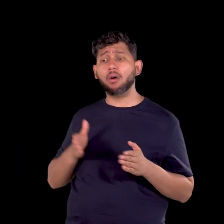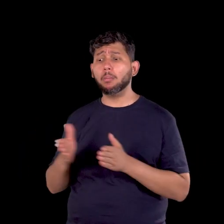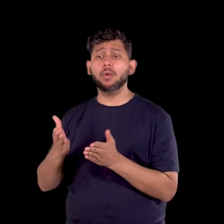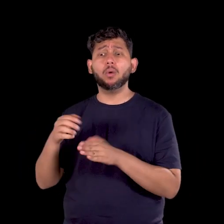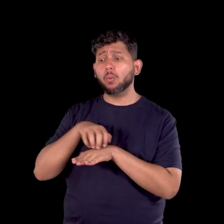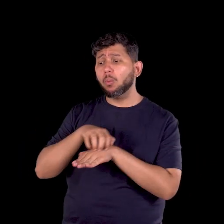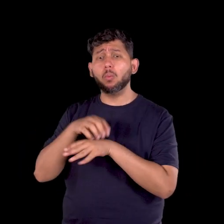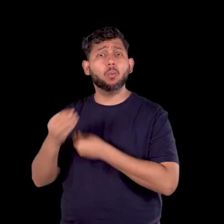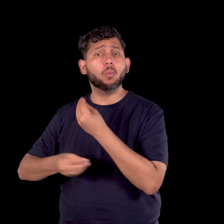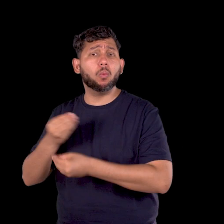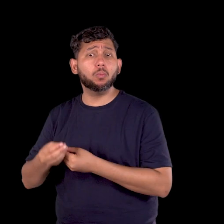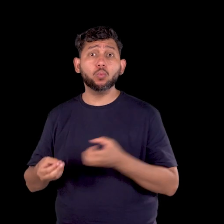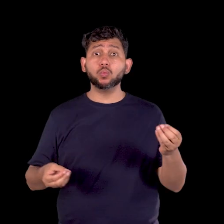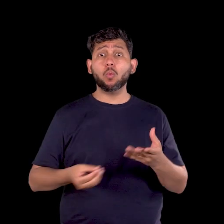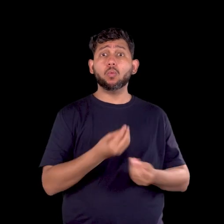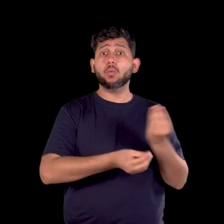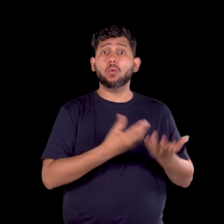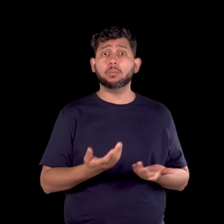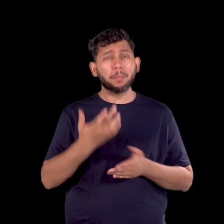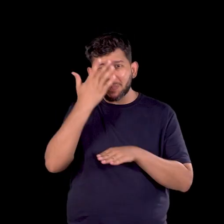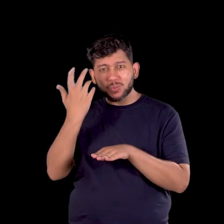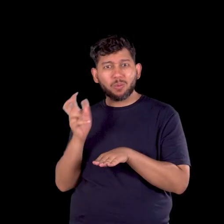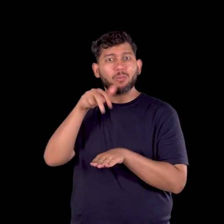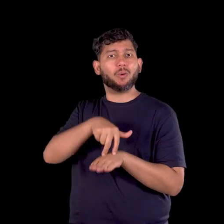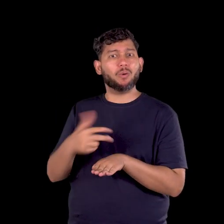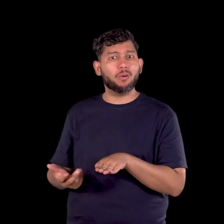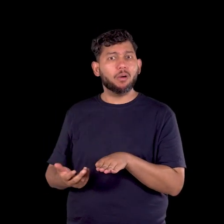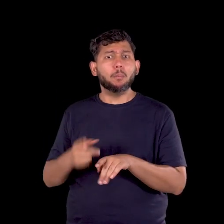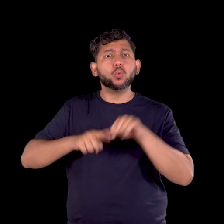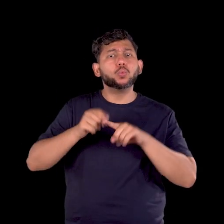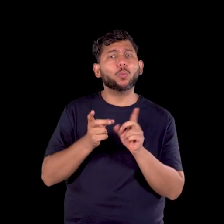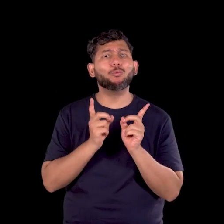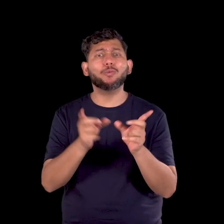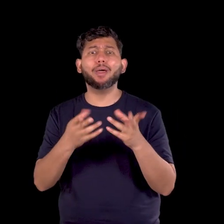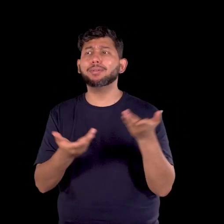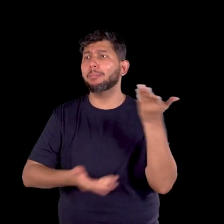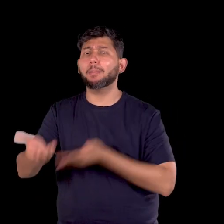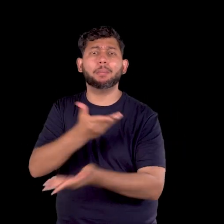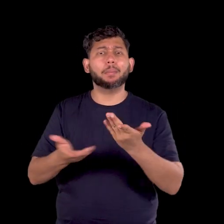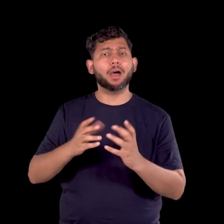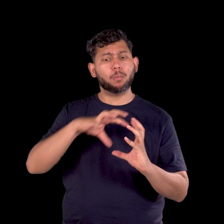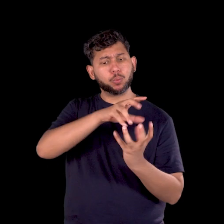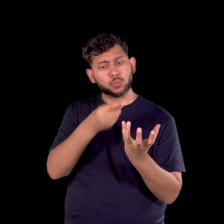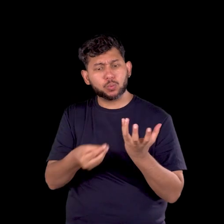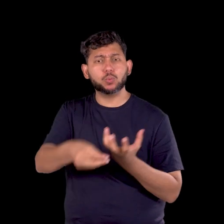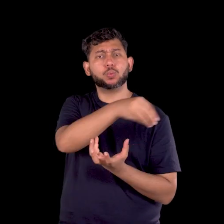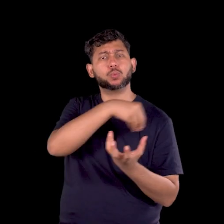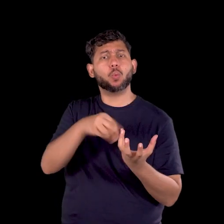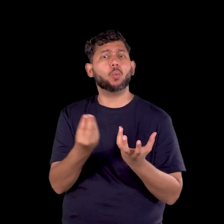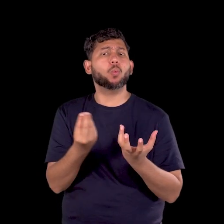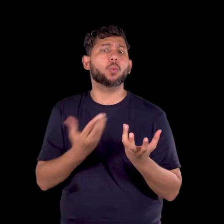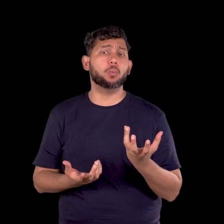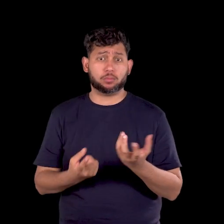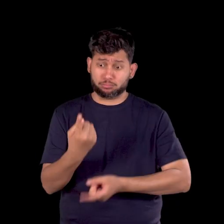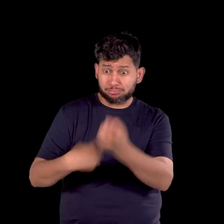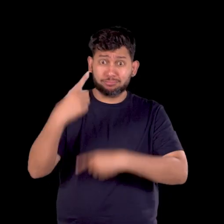a debater em sala de aula a importância dos caminhos novos e antigos, dos modais de transporte de carga e de passageiros,